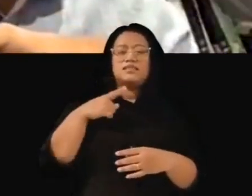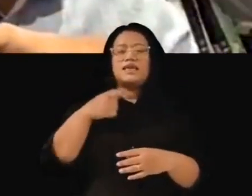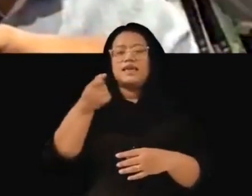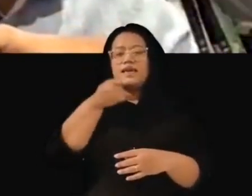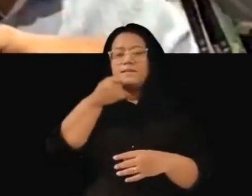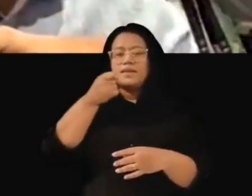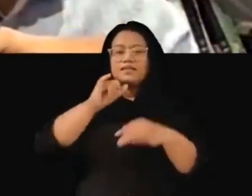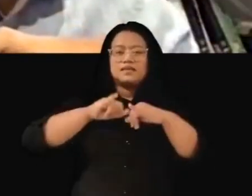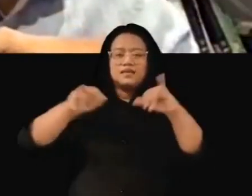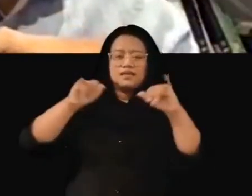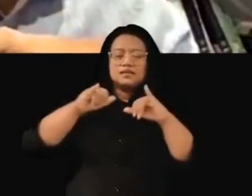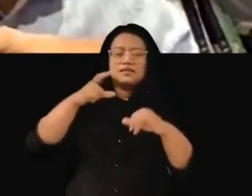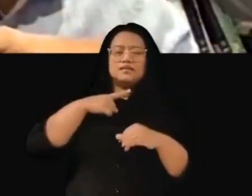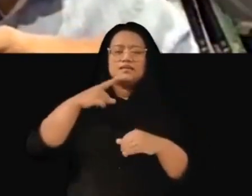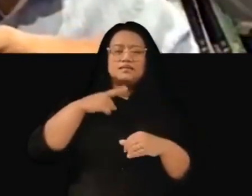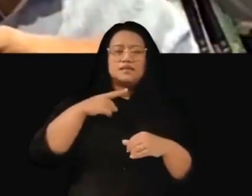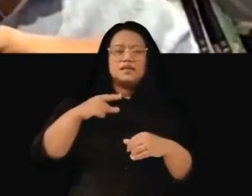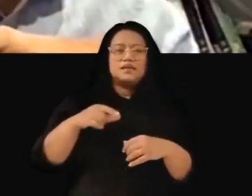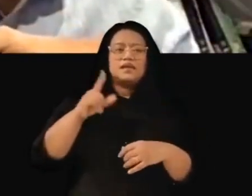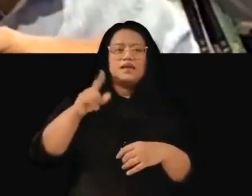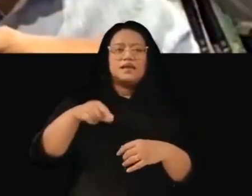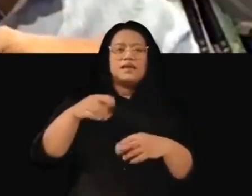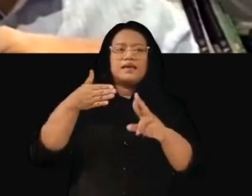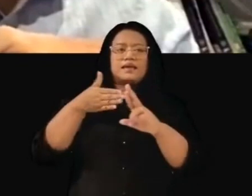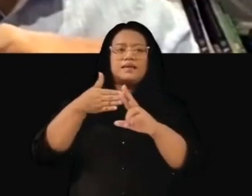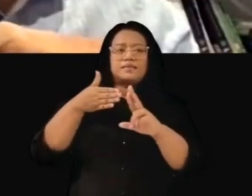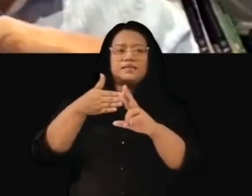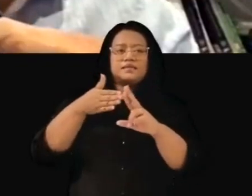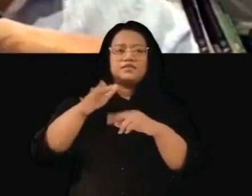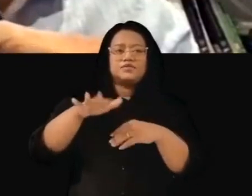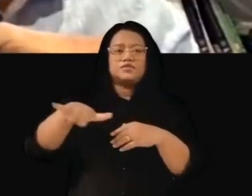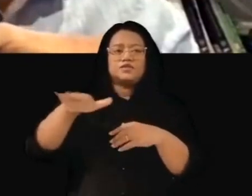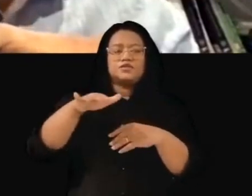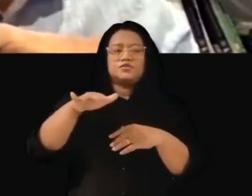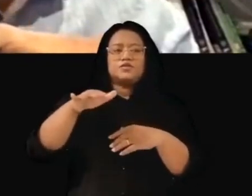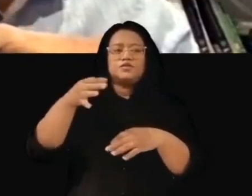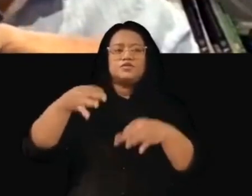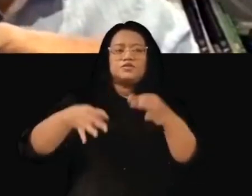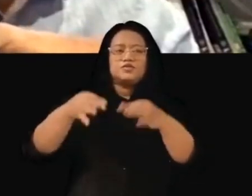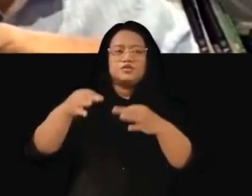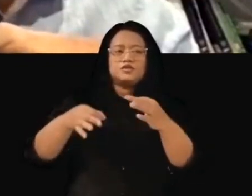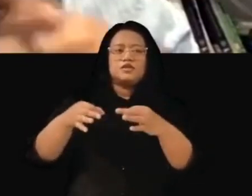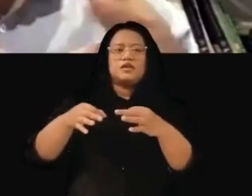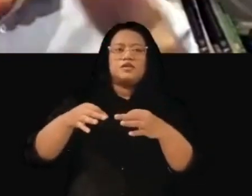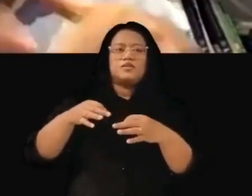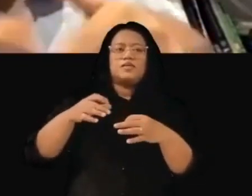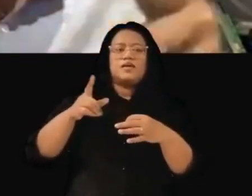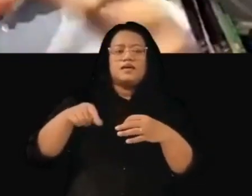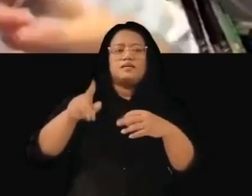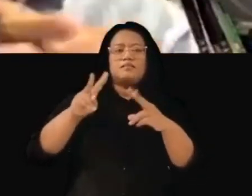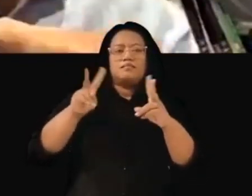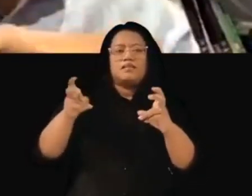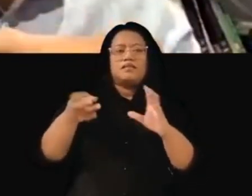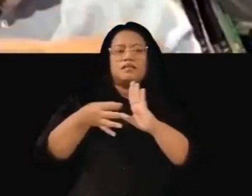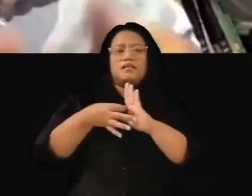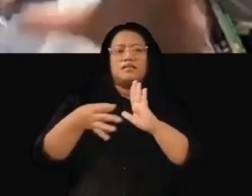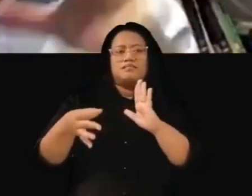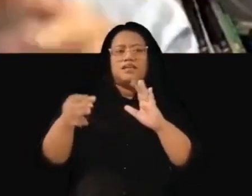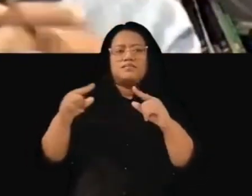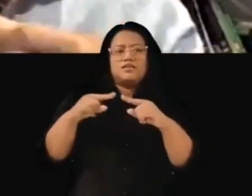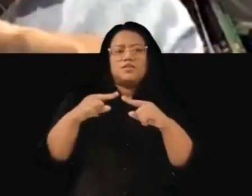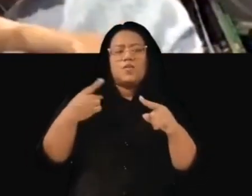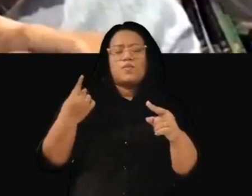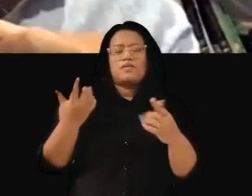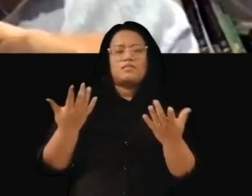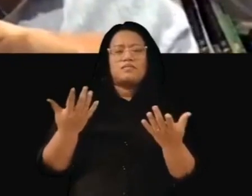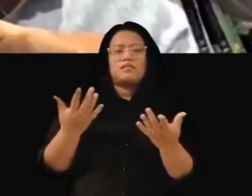uma manifestação de uma representante do setor judiciário bastante contundente, eu diria, e, no mínimo, inadequada. Eu sei que ela foi